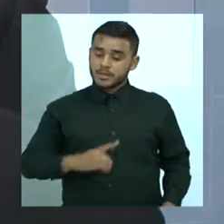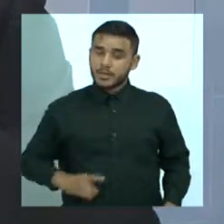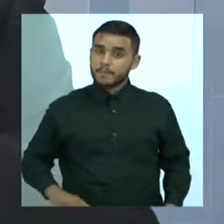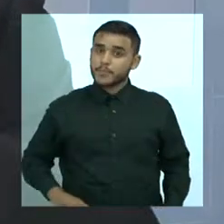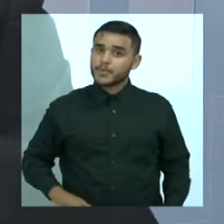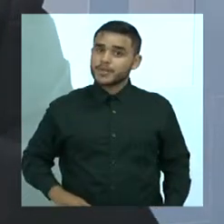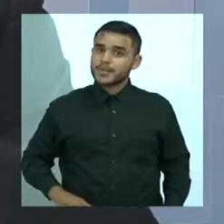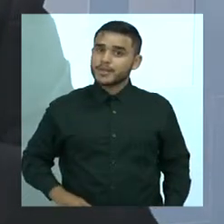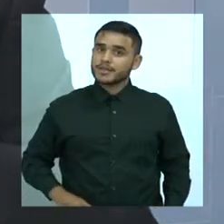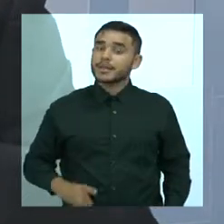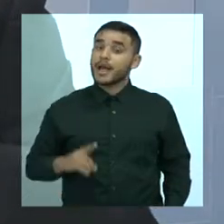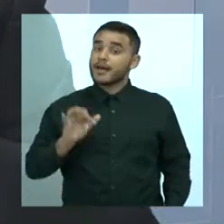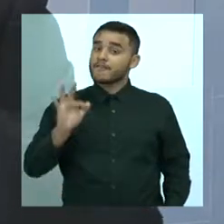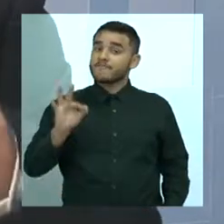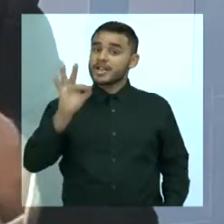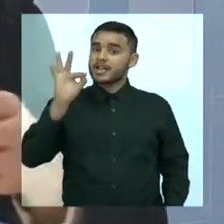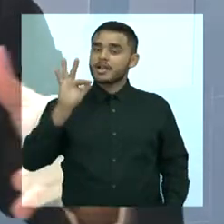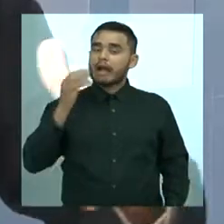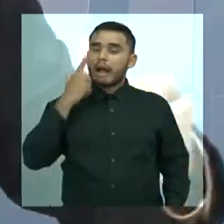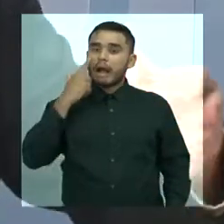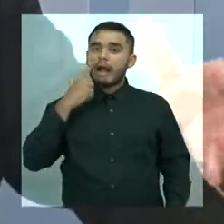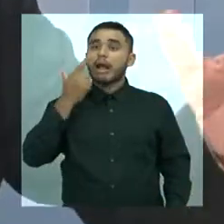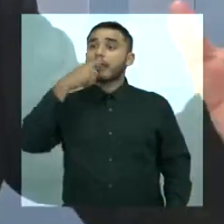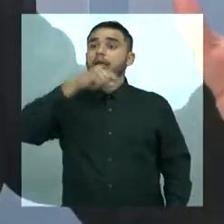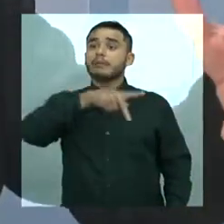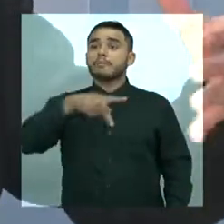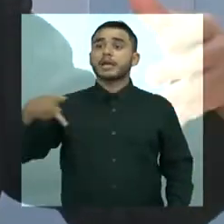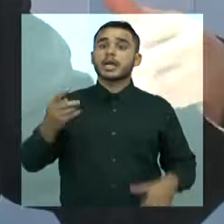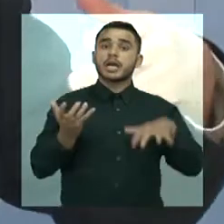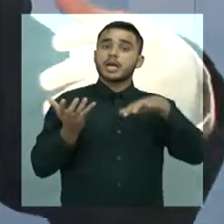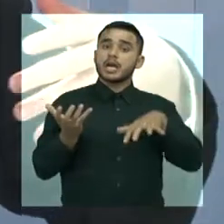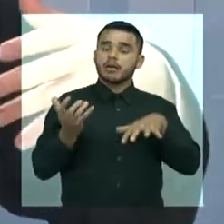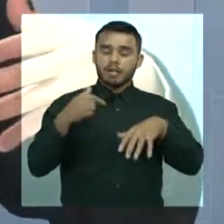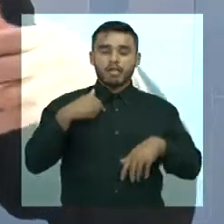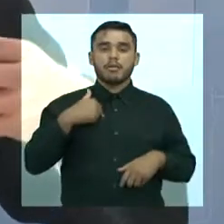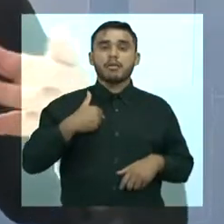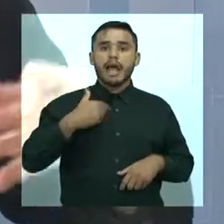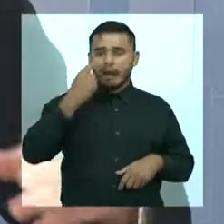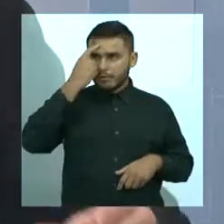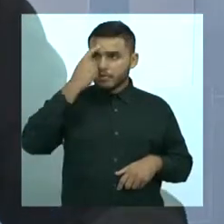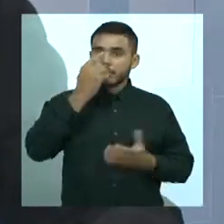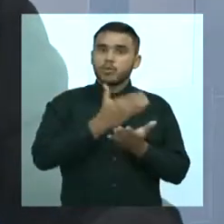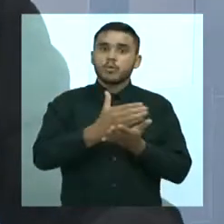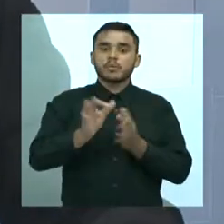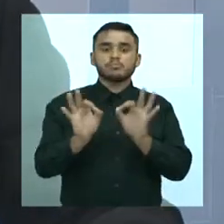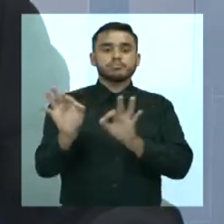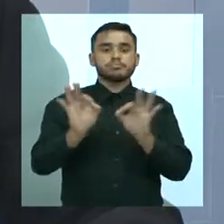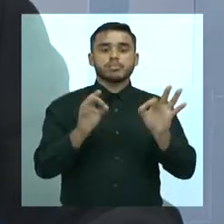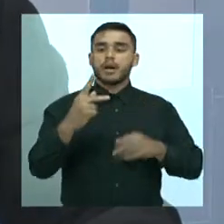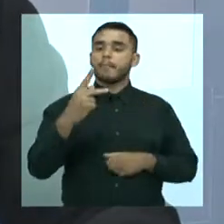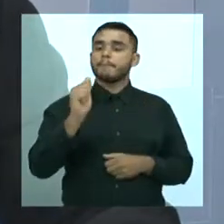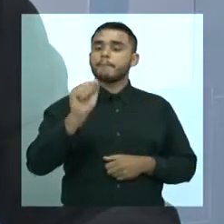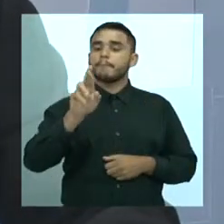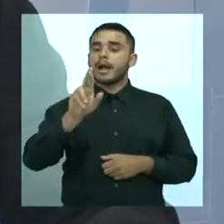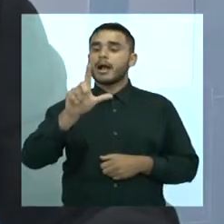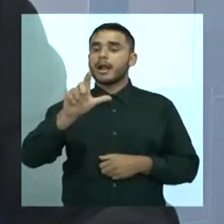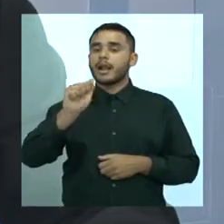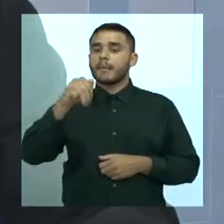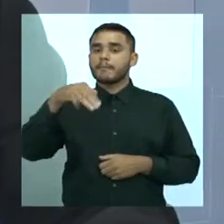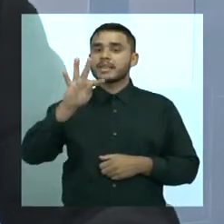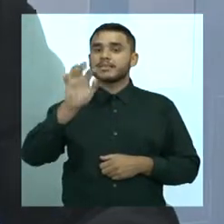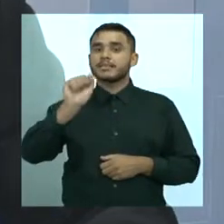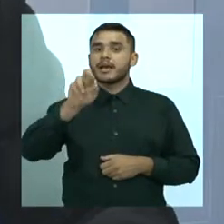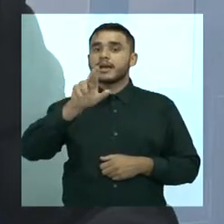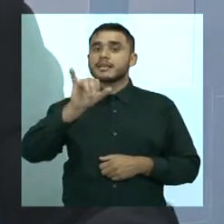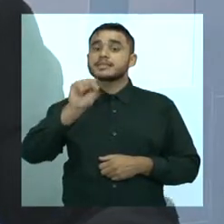algumas prerrogativas do que outrora alguns cientistas políticos, analistas políticos chamam de um certo republicanismo,